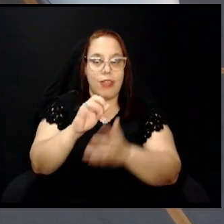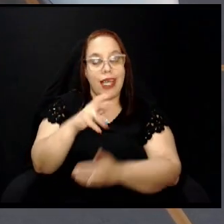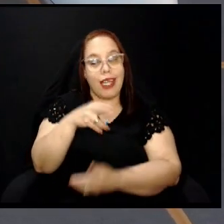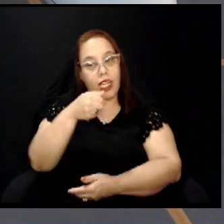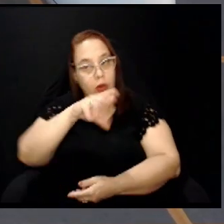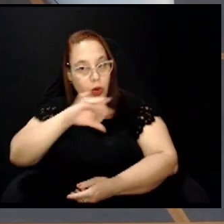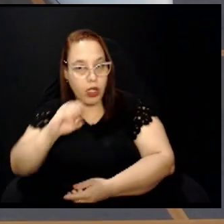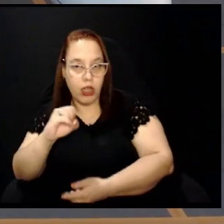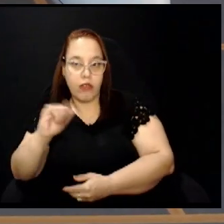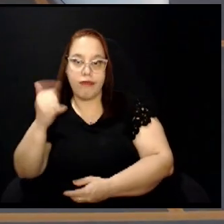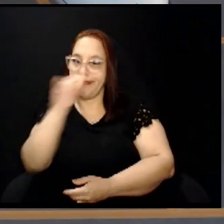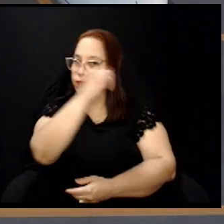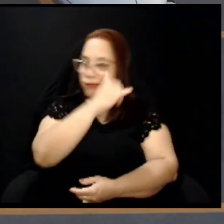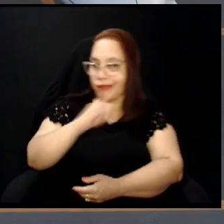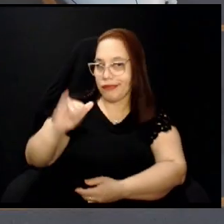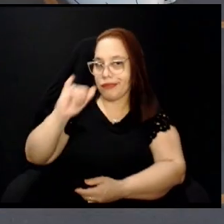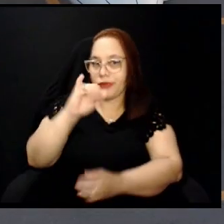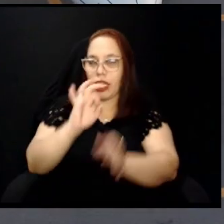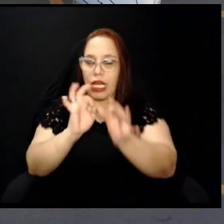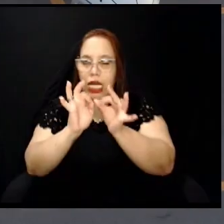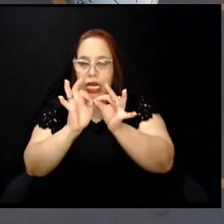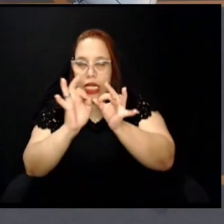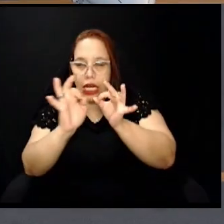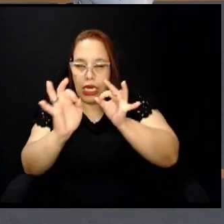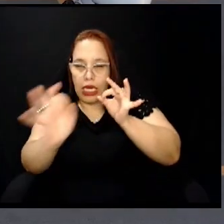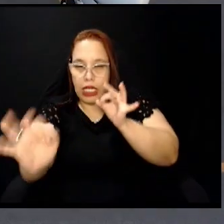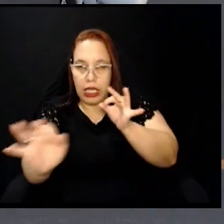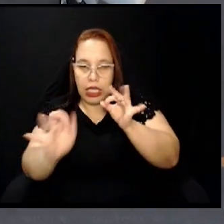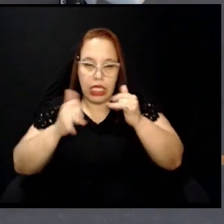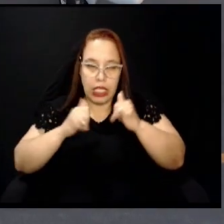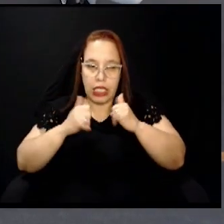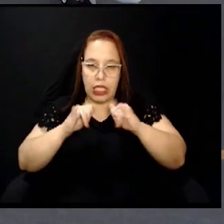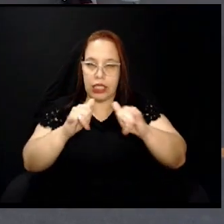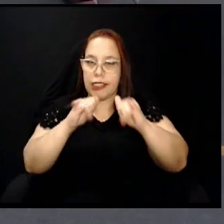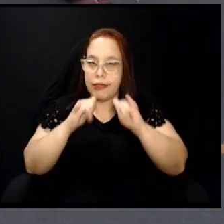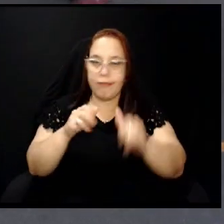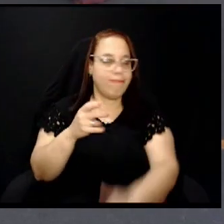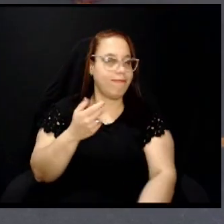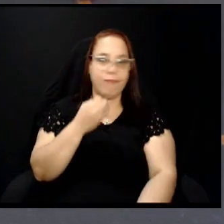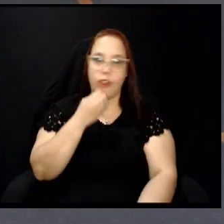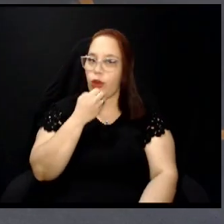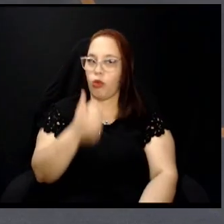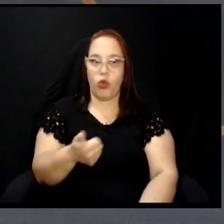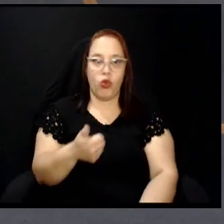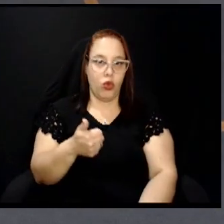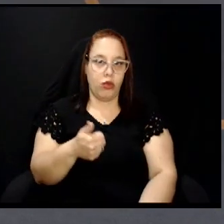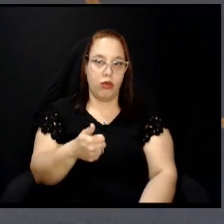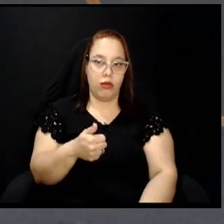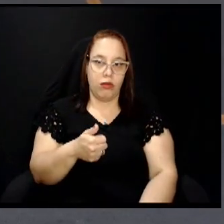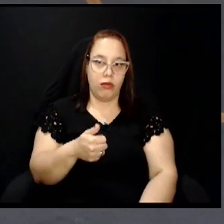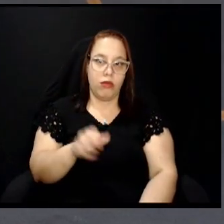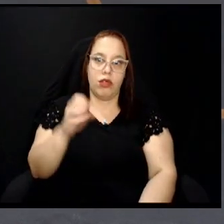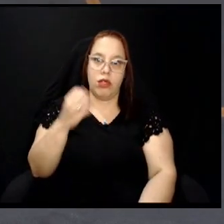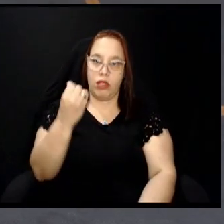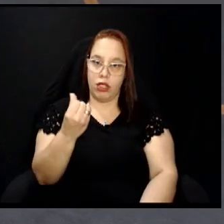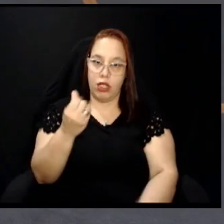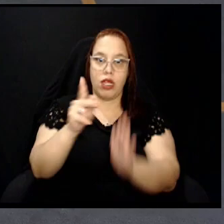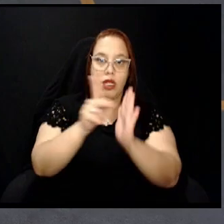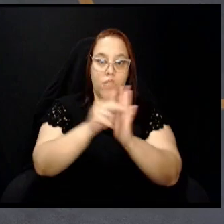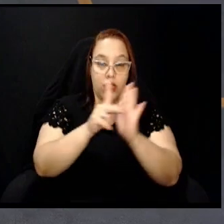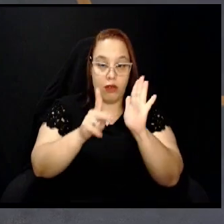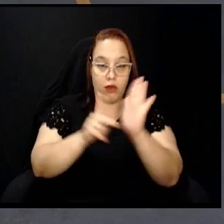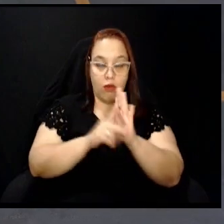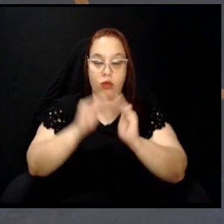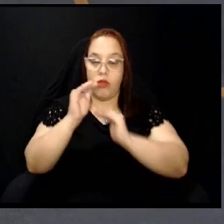aviação, principalmente em rotas longas, onde a eletrificação não é viável. Existem apenas 6 projetos em